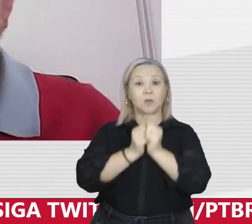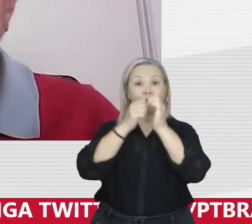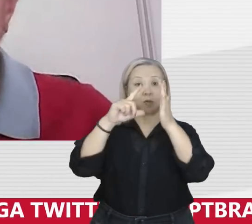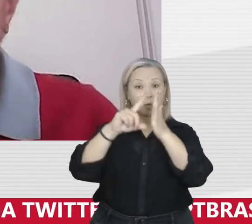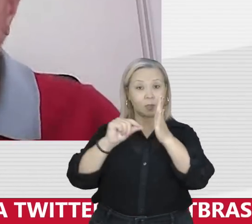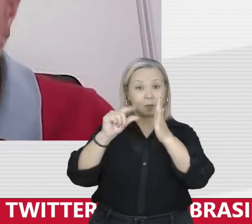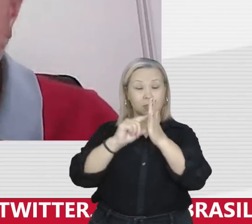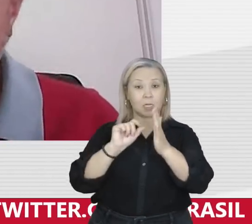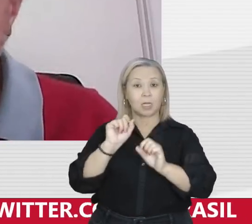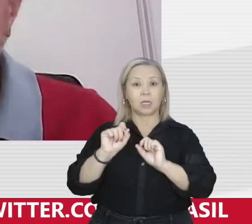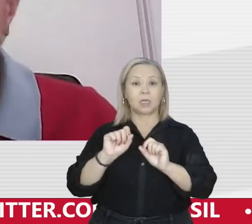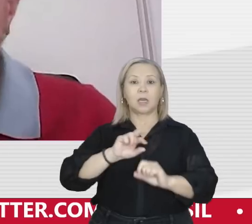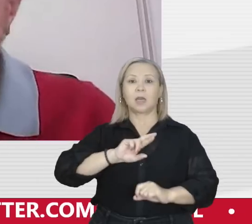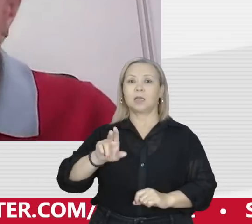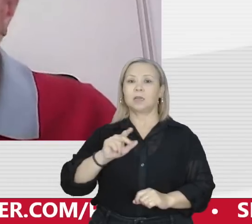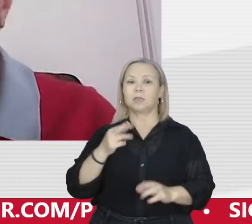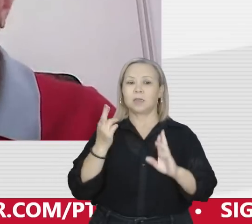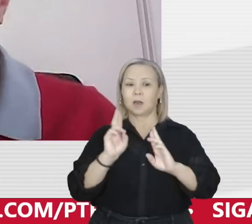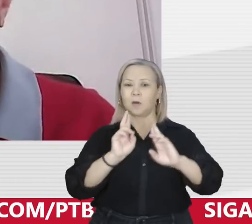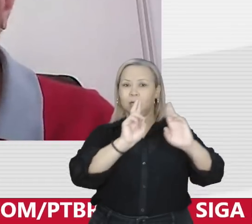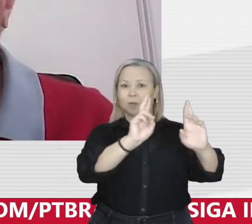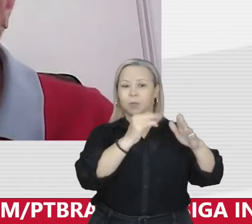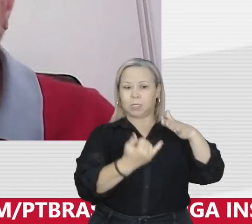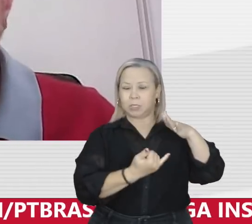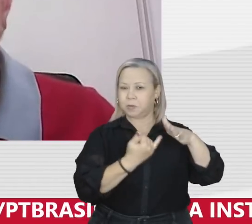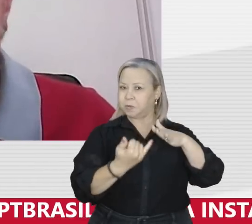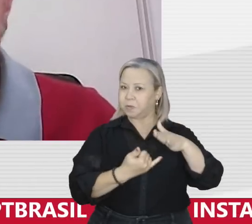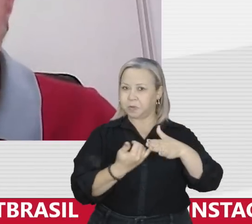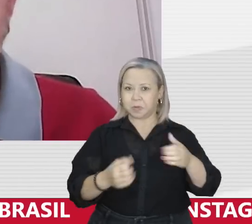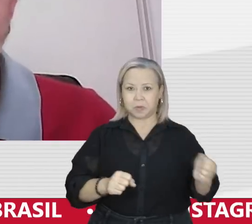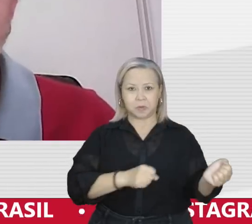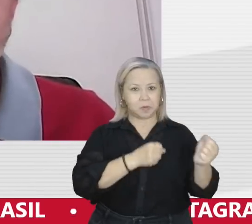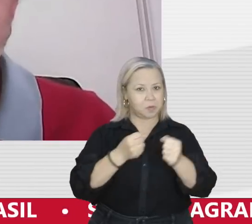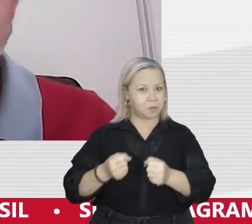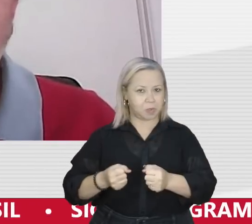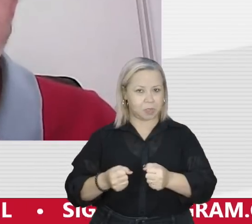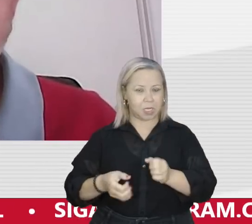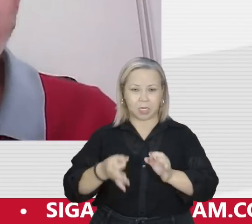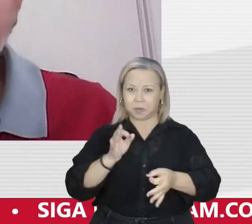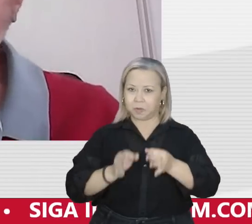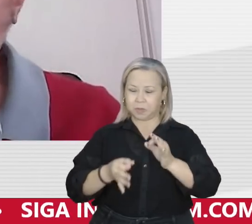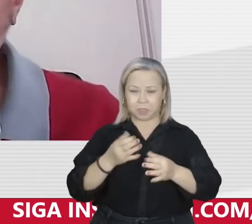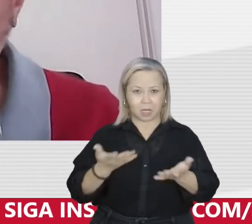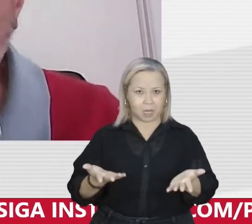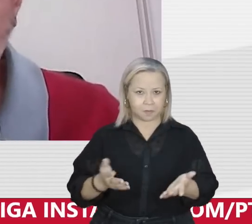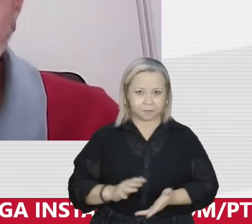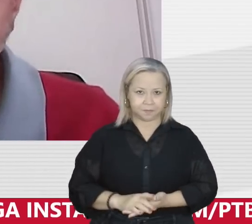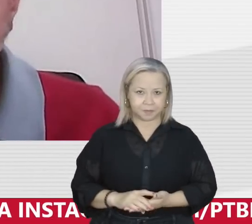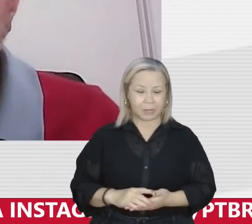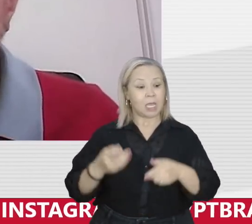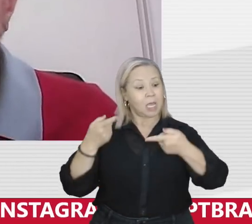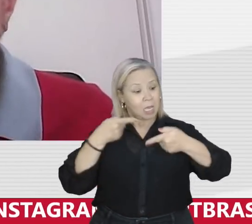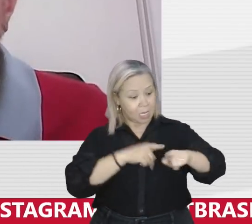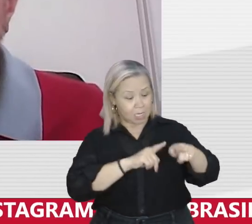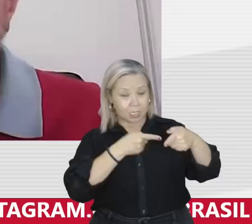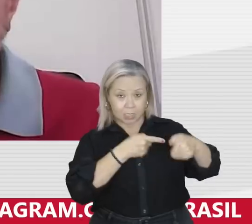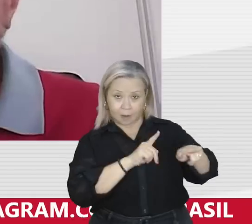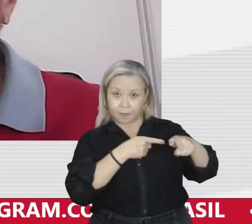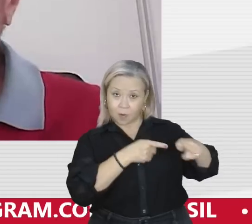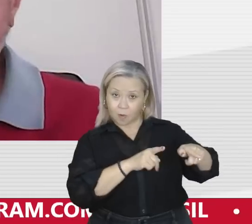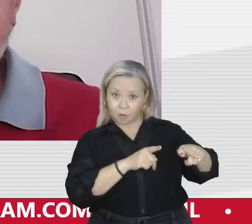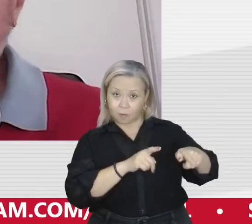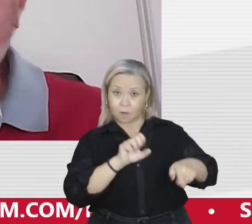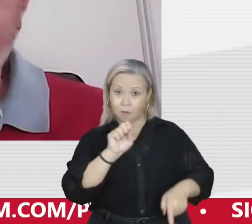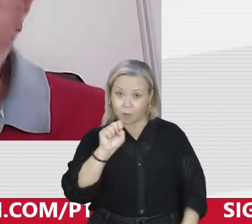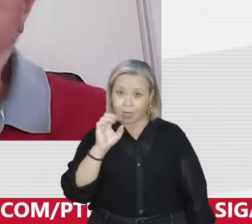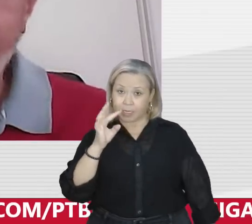ele não respeita as instituições do Poder Judiciário que podem controlá-lo. E os desafiou, né?